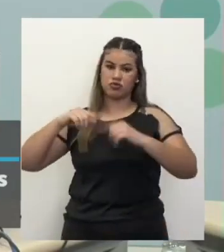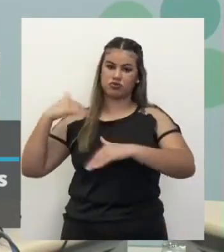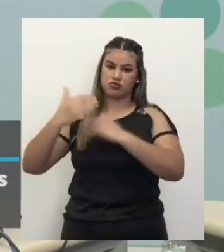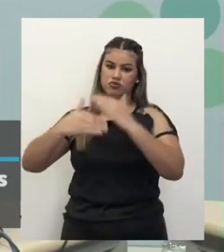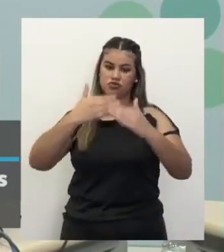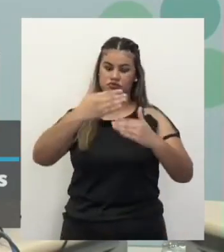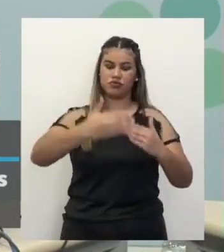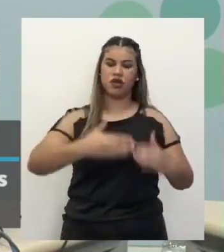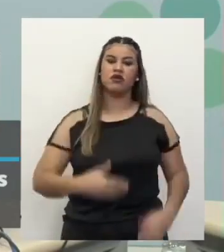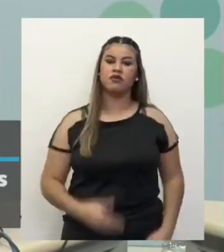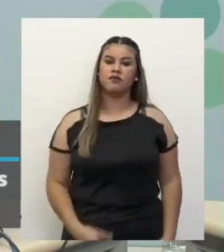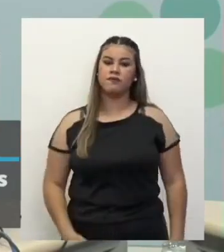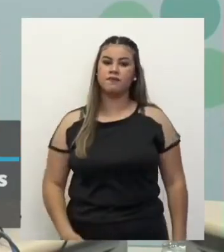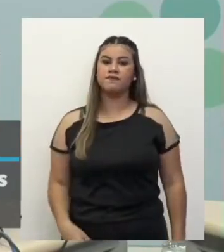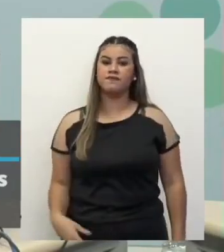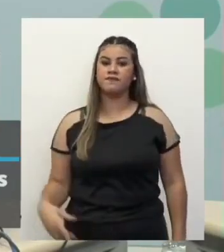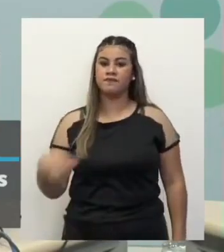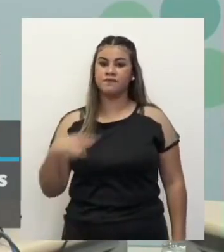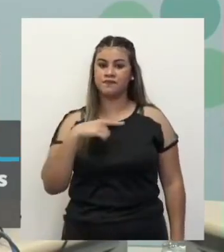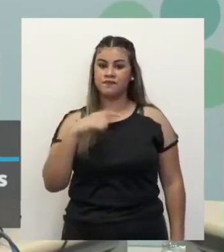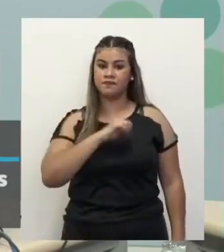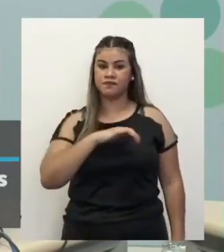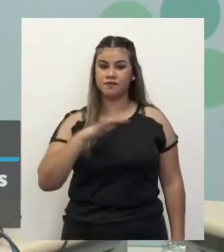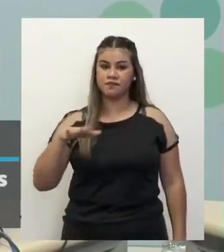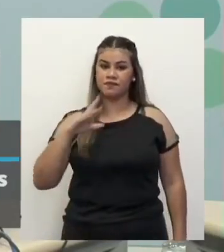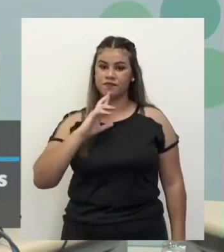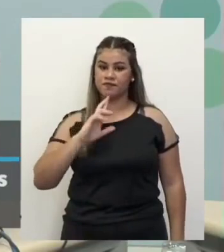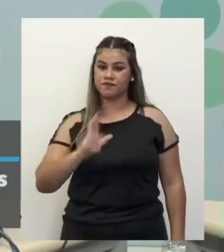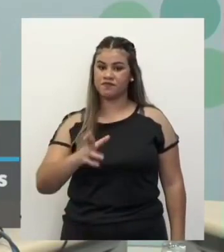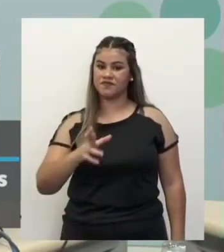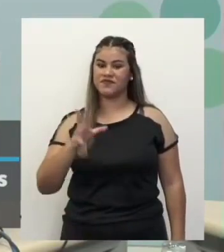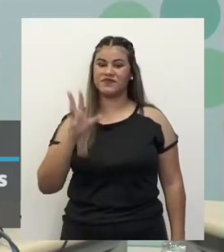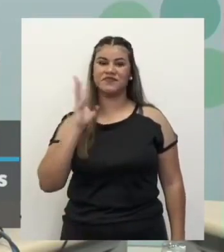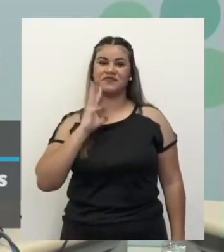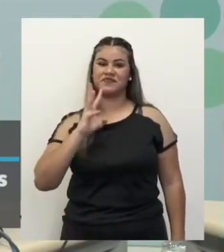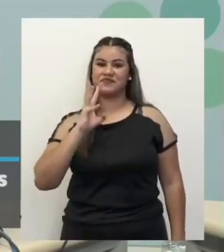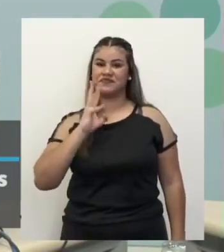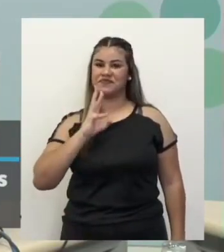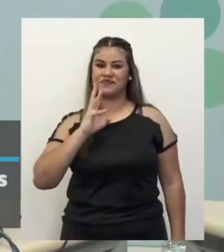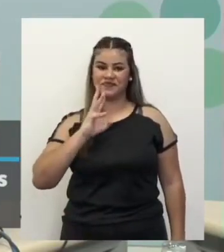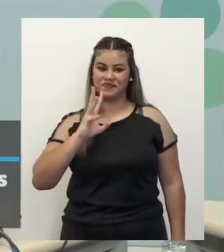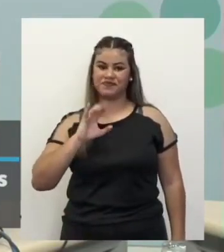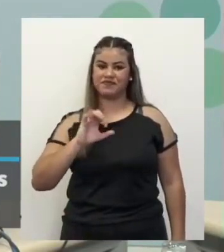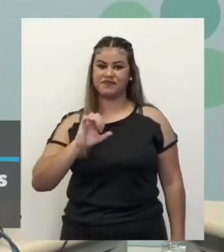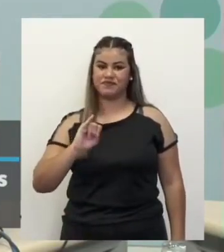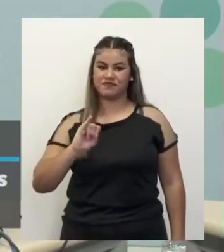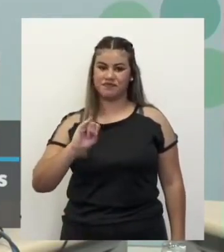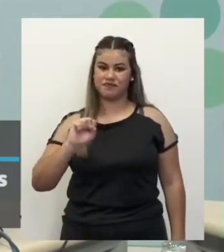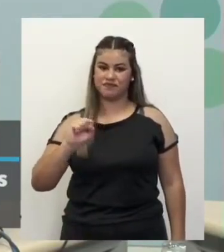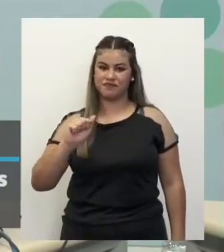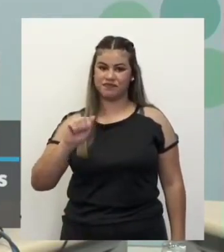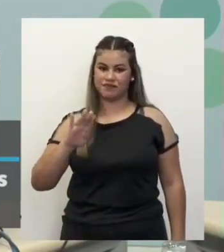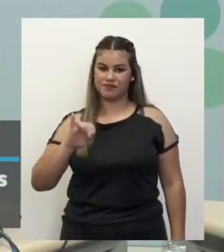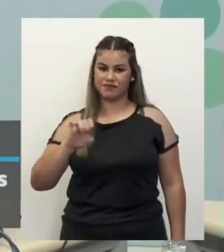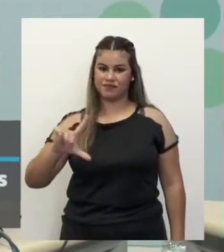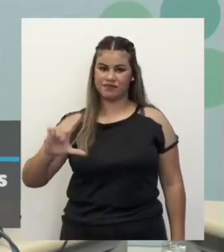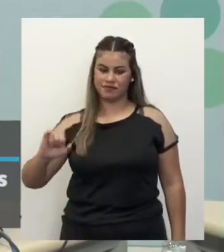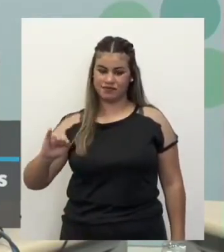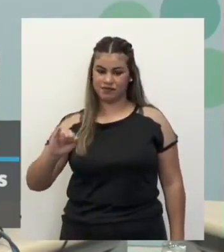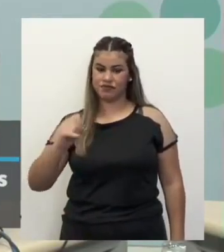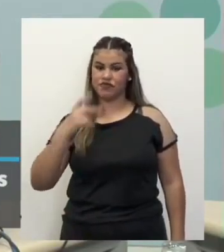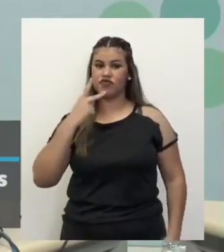desenvolvimento. Aí nós temos uma aluna que colocou uma resposta que eu achei sensacional, a Isabelle. Ela colocou assim: falta